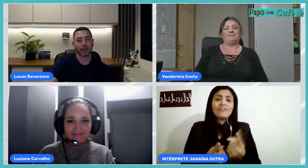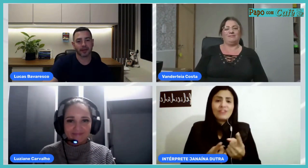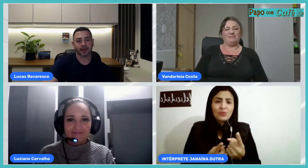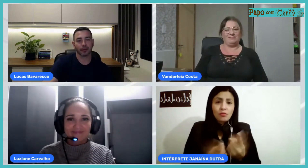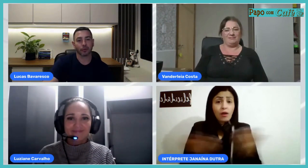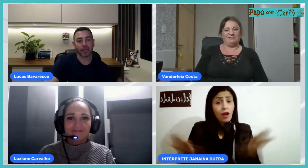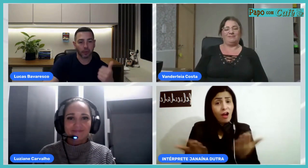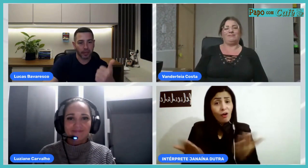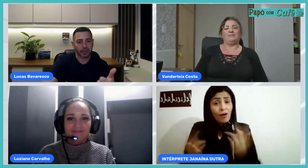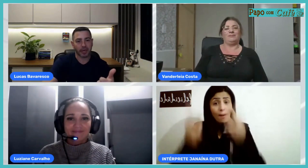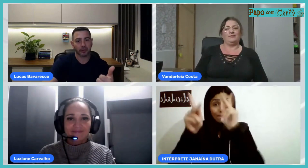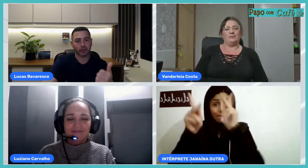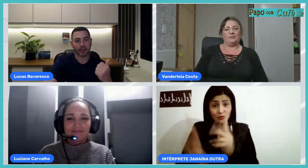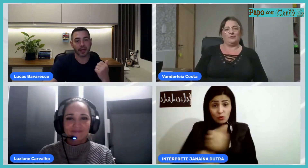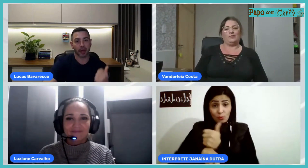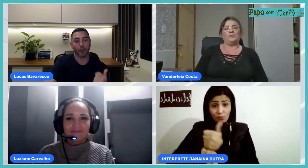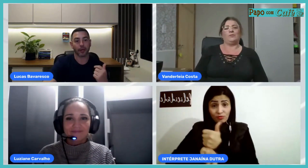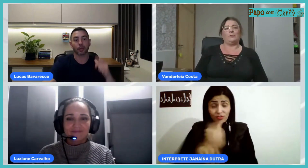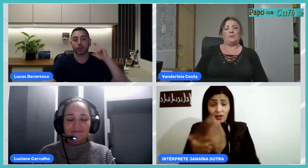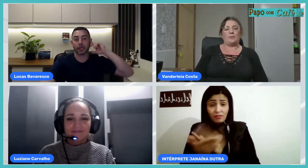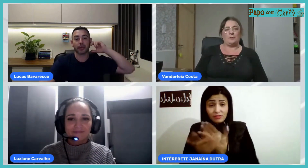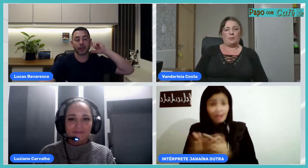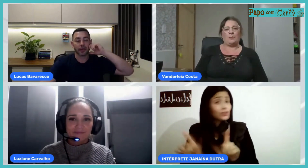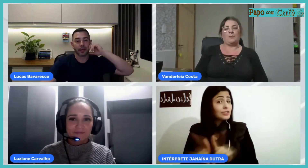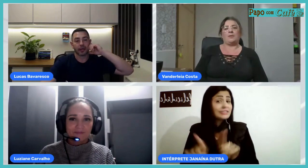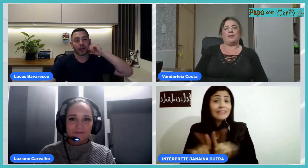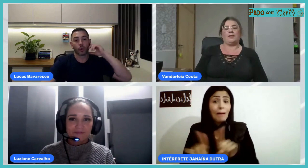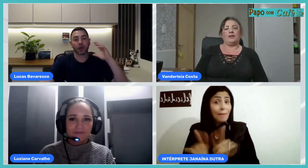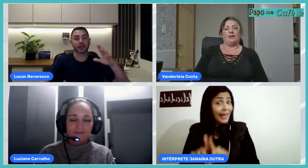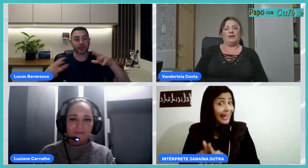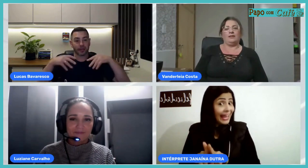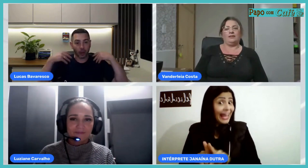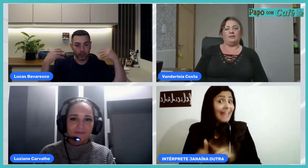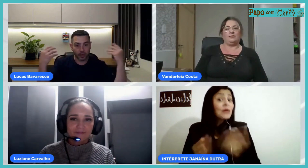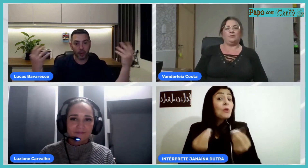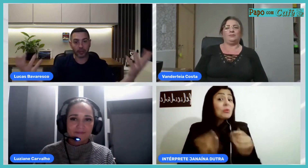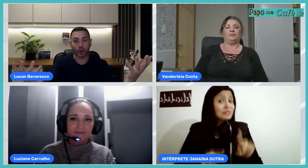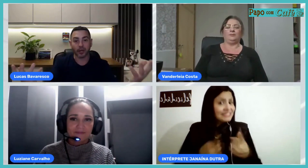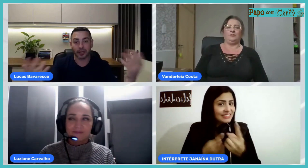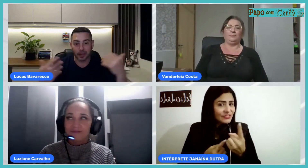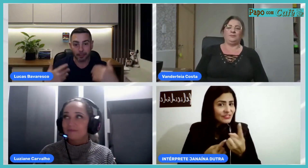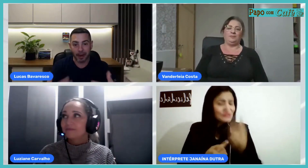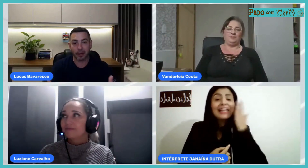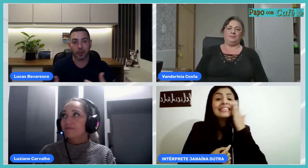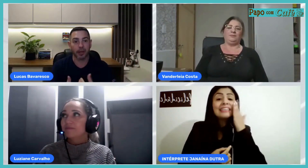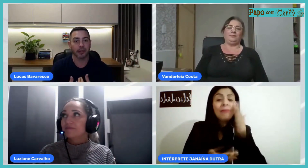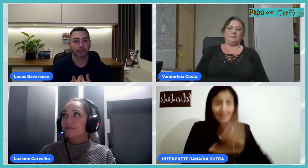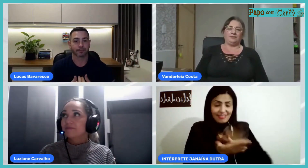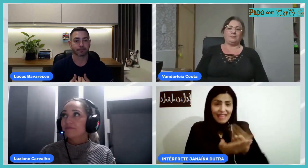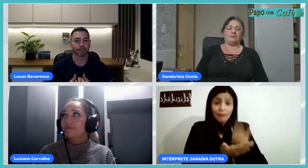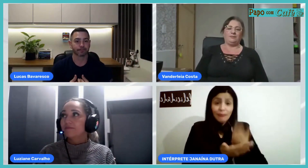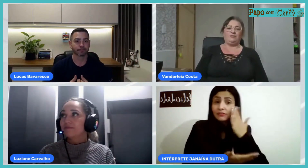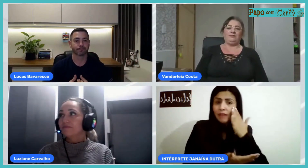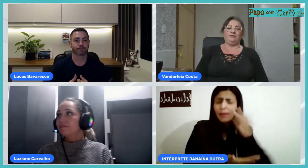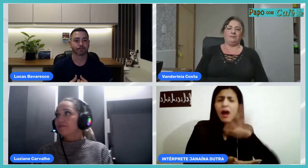Como saber se esse aluno está conectado, se ele realmente não tem coisas ao seu redor que atrapalham